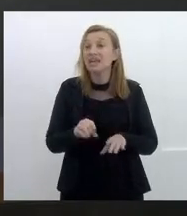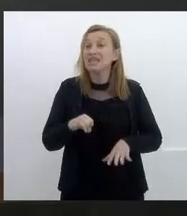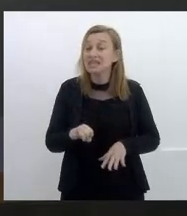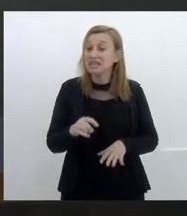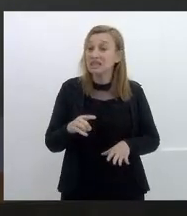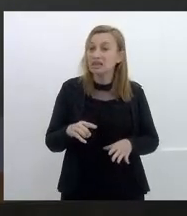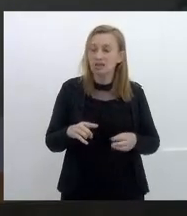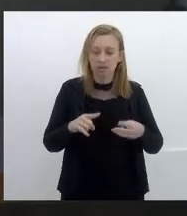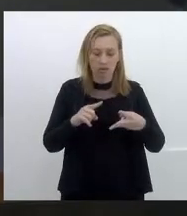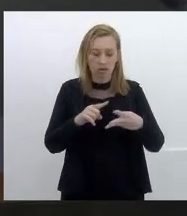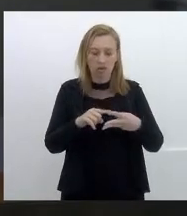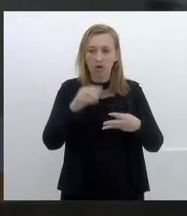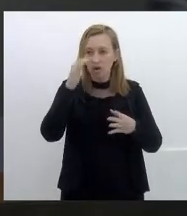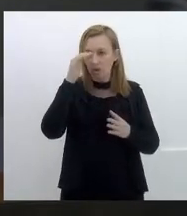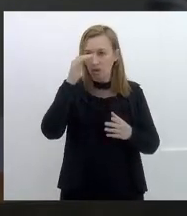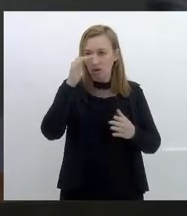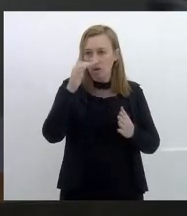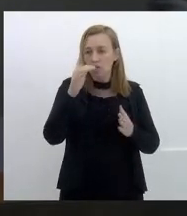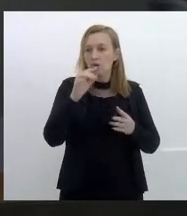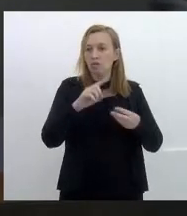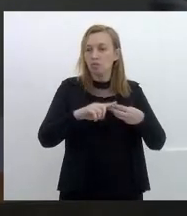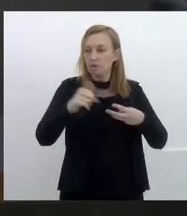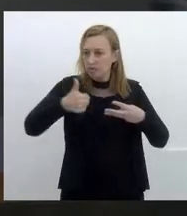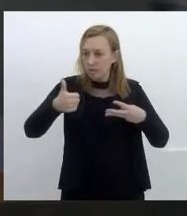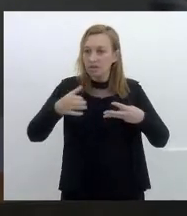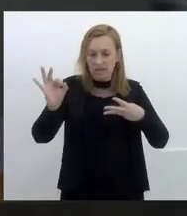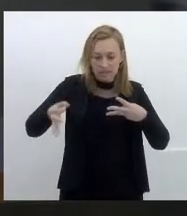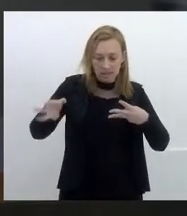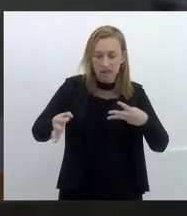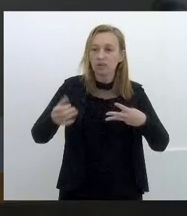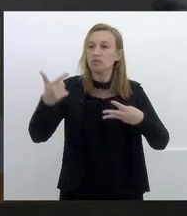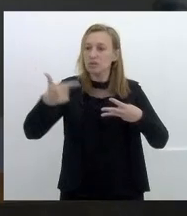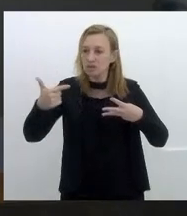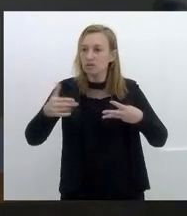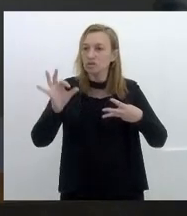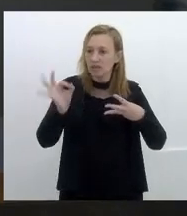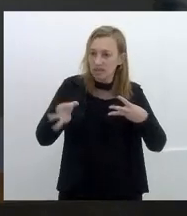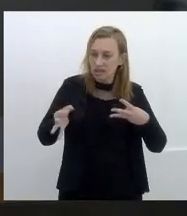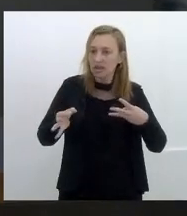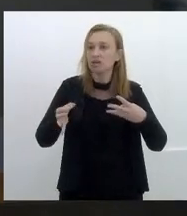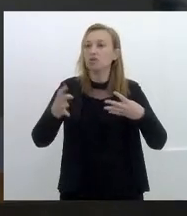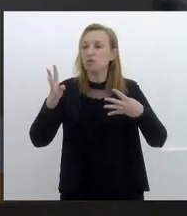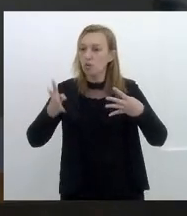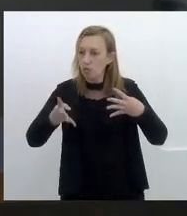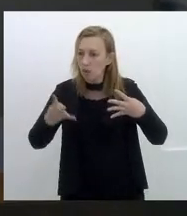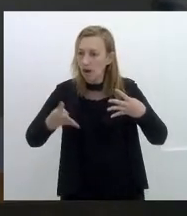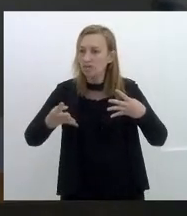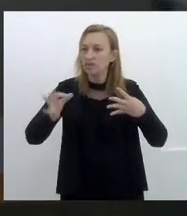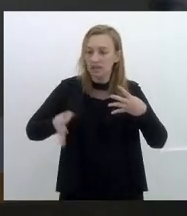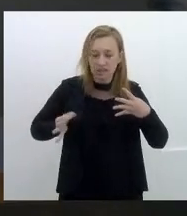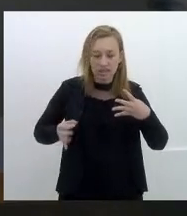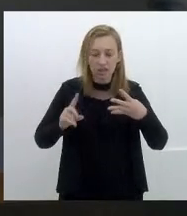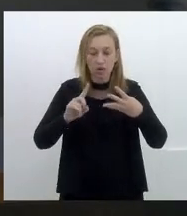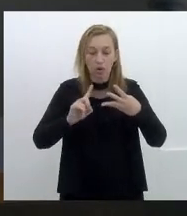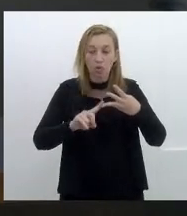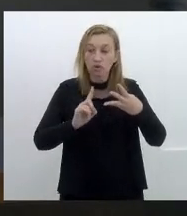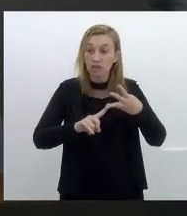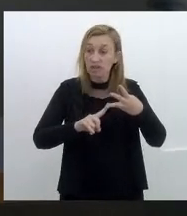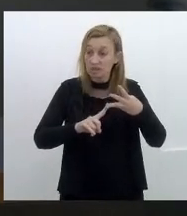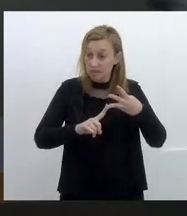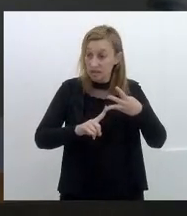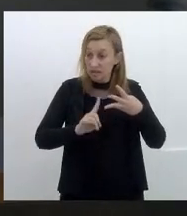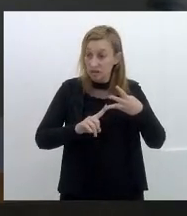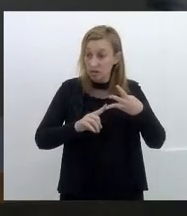se a gente está cumprindo o primeiro o segundo e o quarto o terceiro é